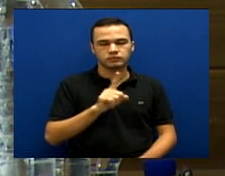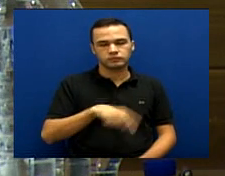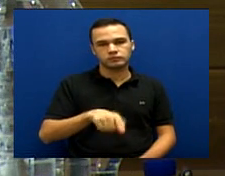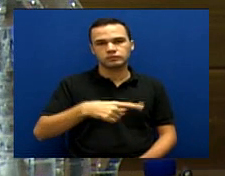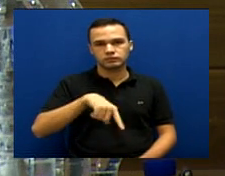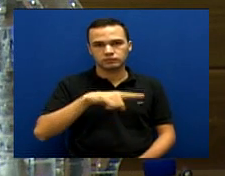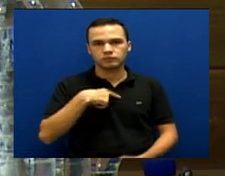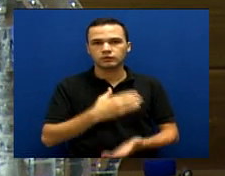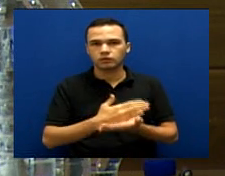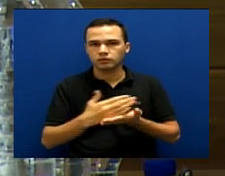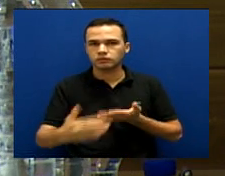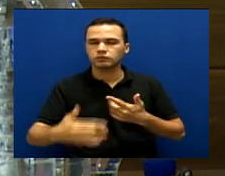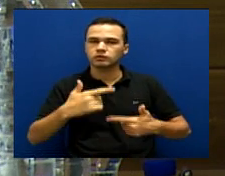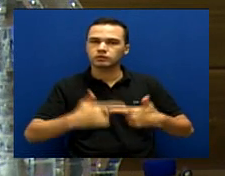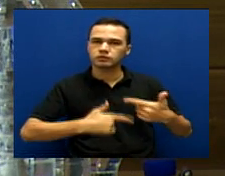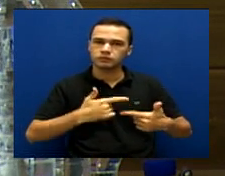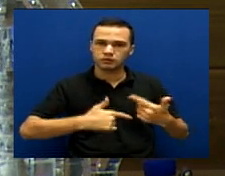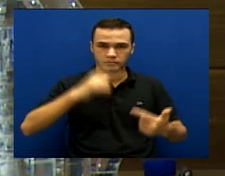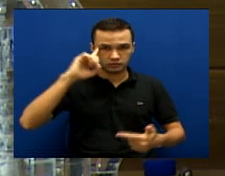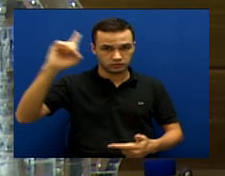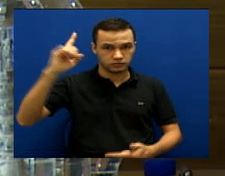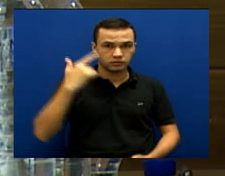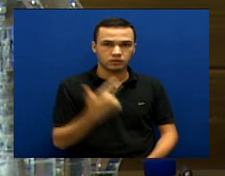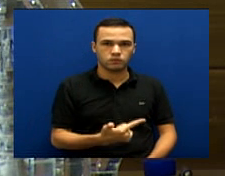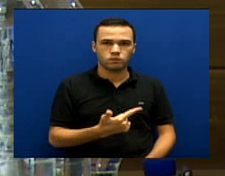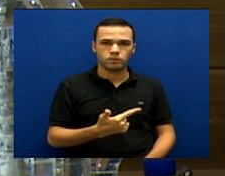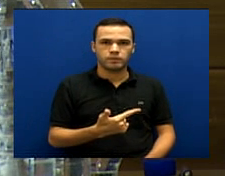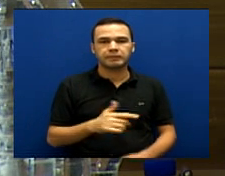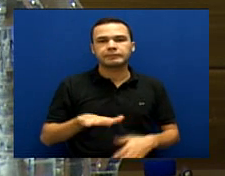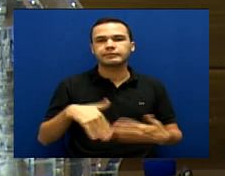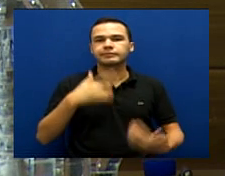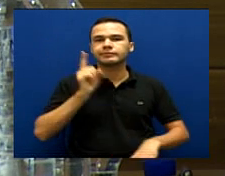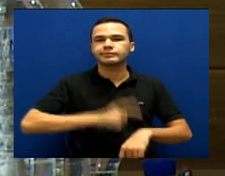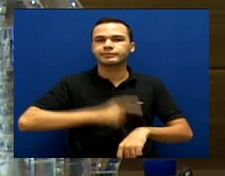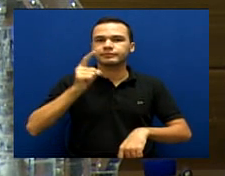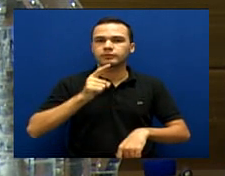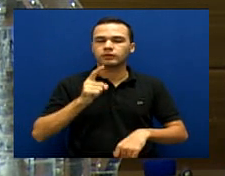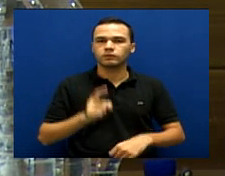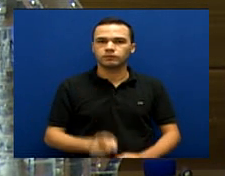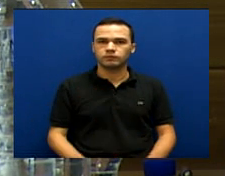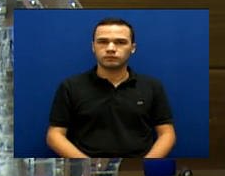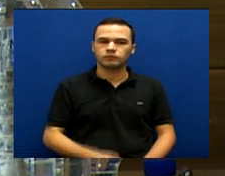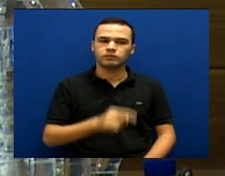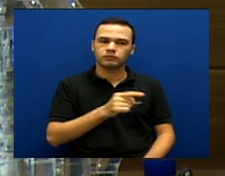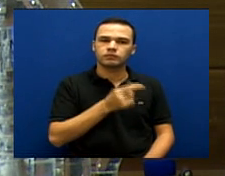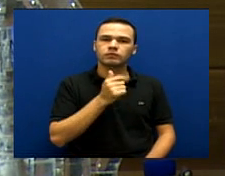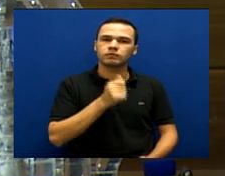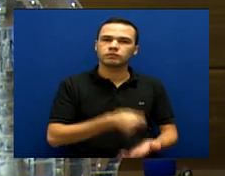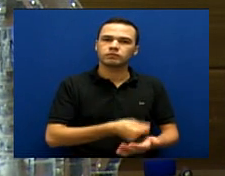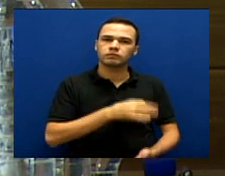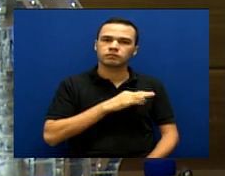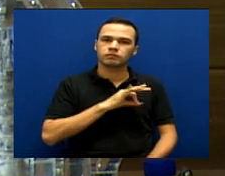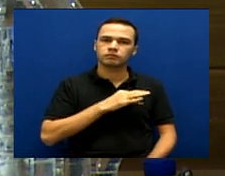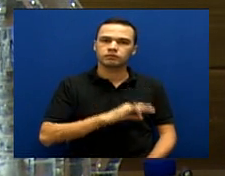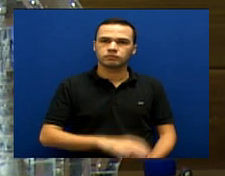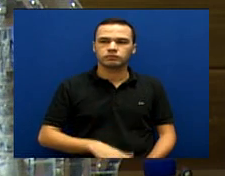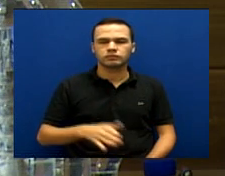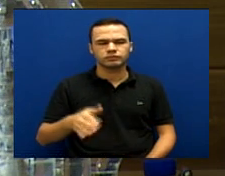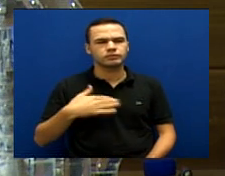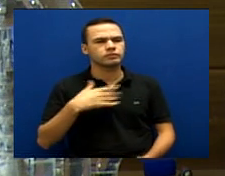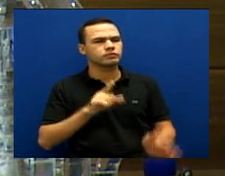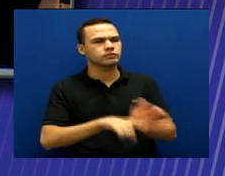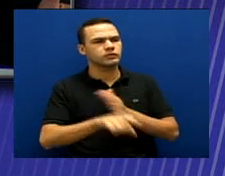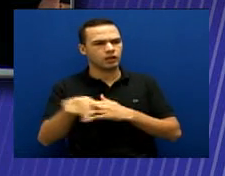nós assumimos e a 2 então a automaticamente esses excepcional que